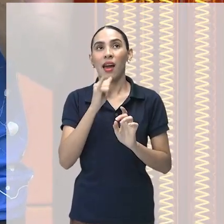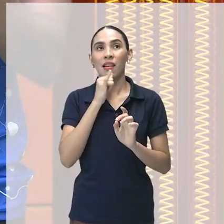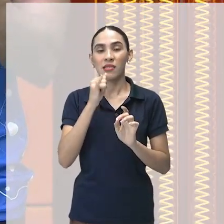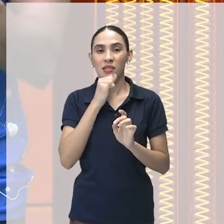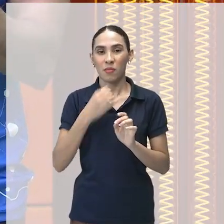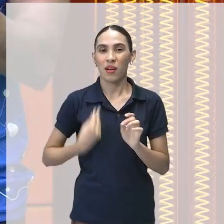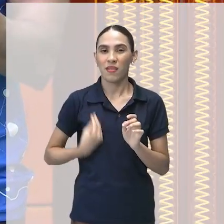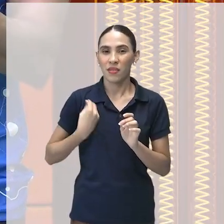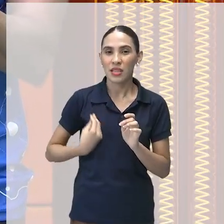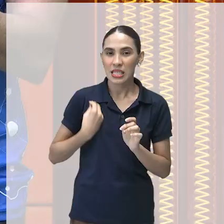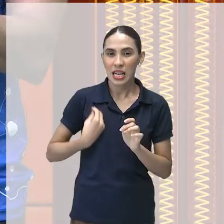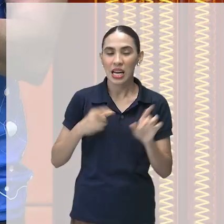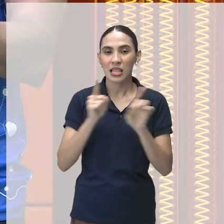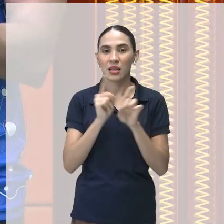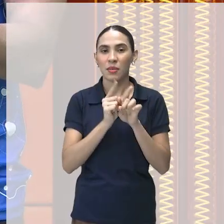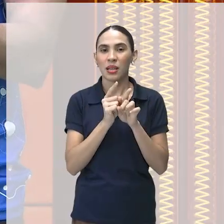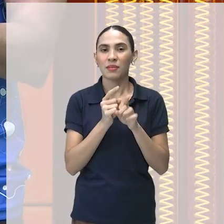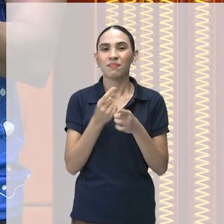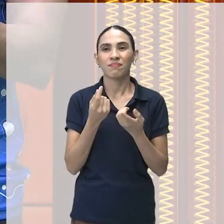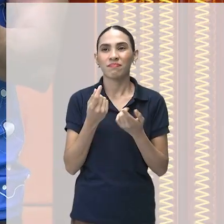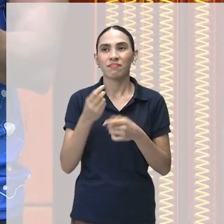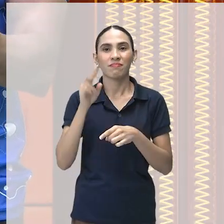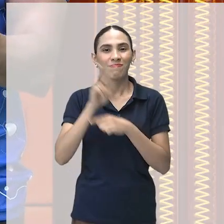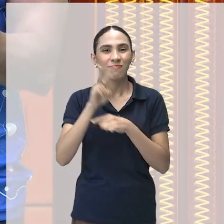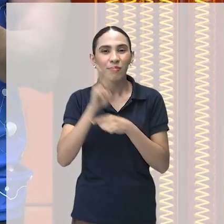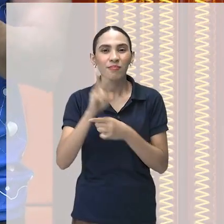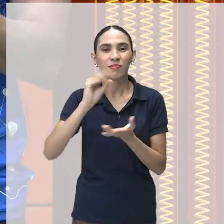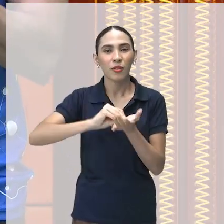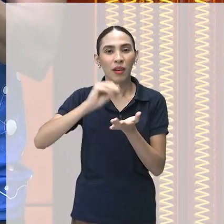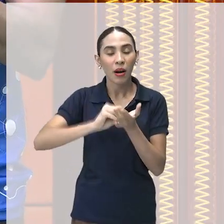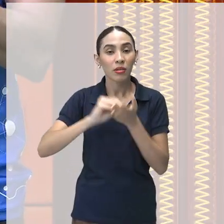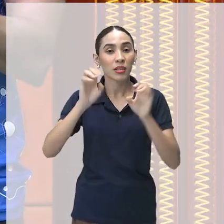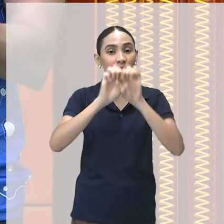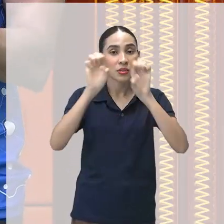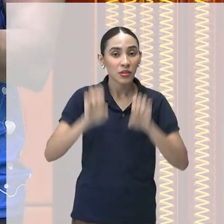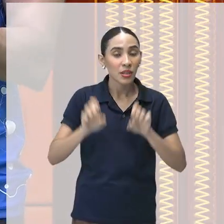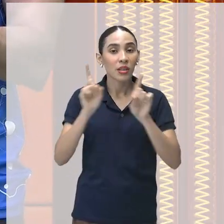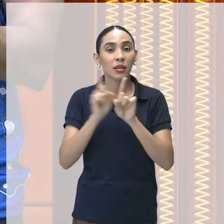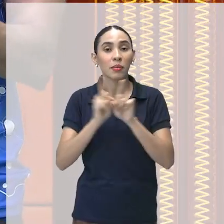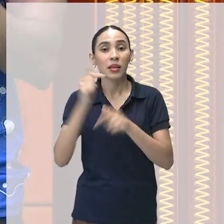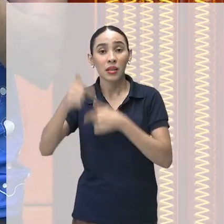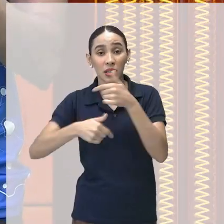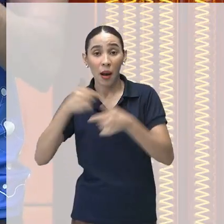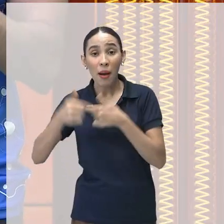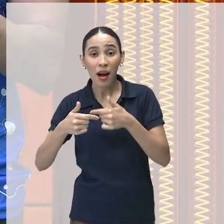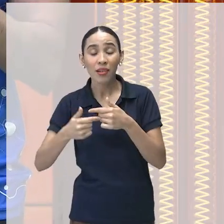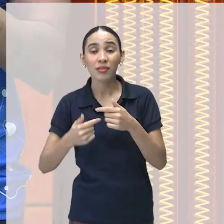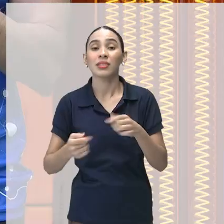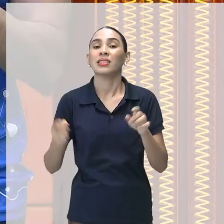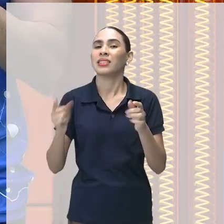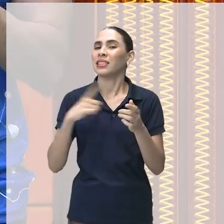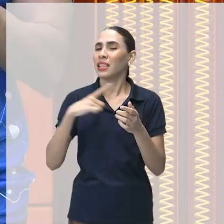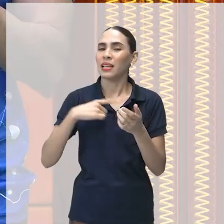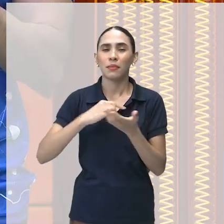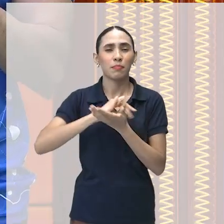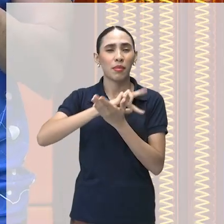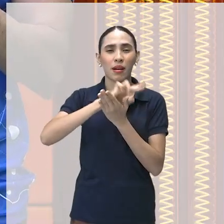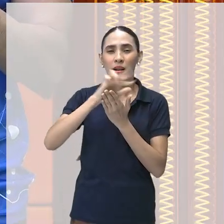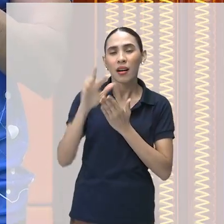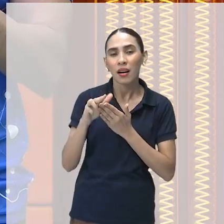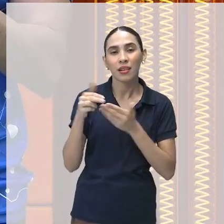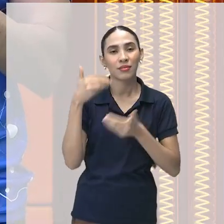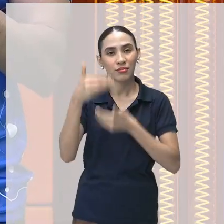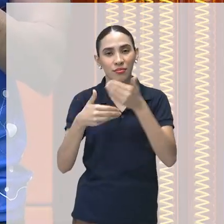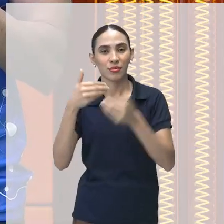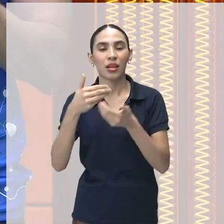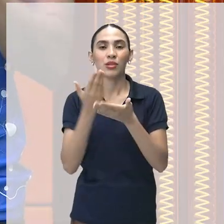a vivenciar o desemprego estrutural e o desemprego conjuntural. Temos muitas coisas para a gente observar no decorrer